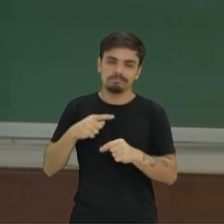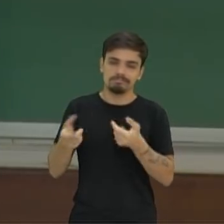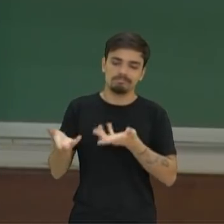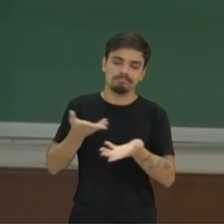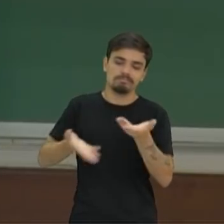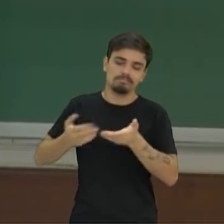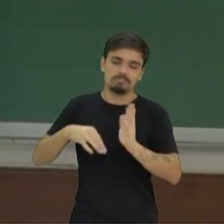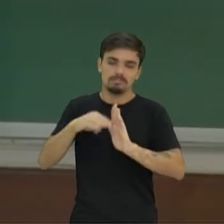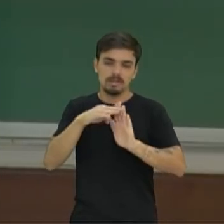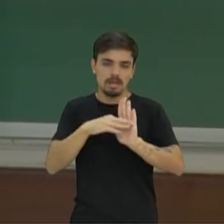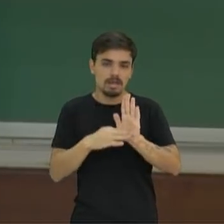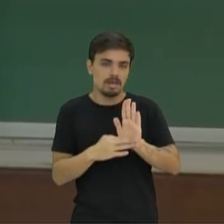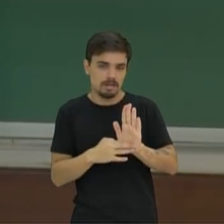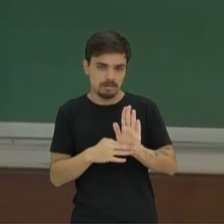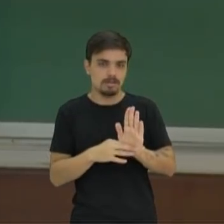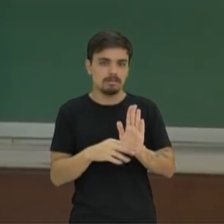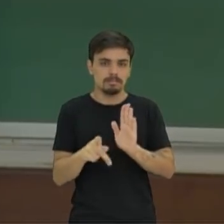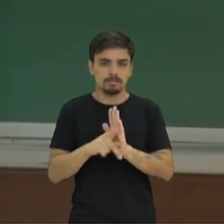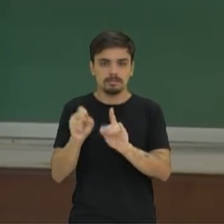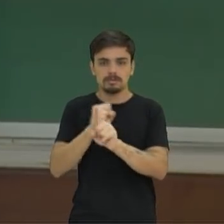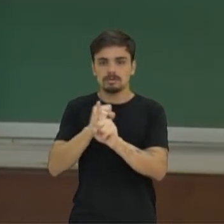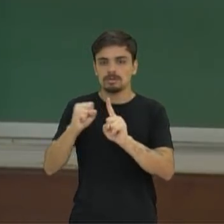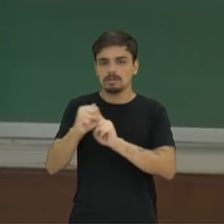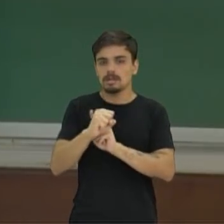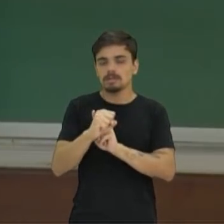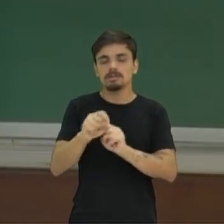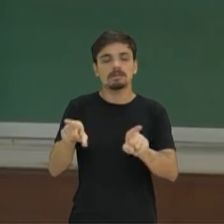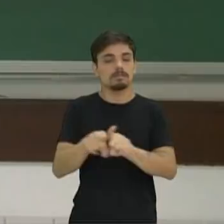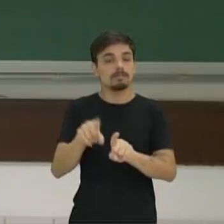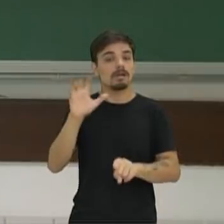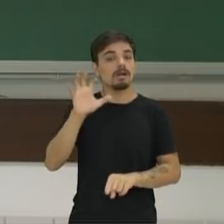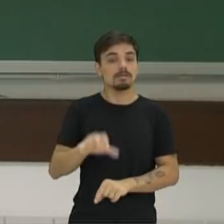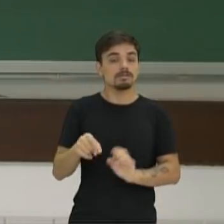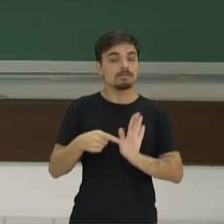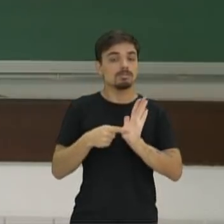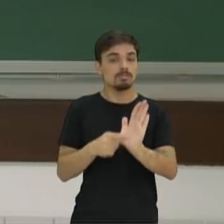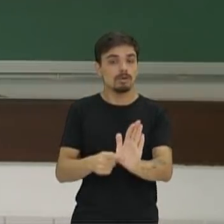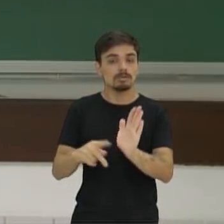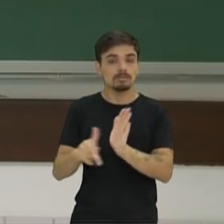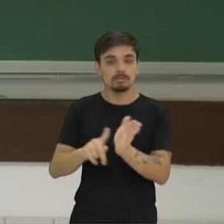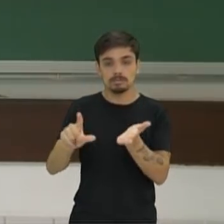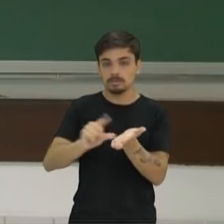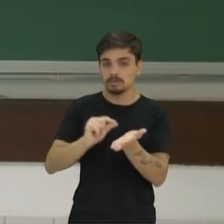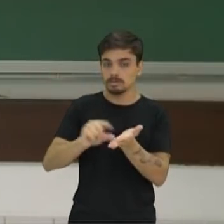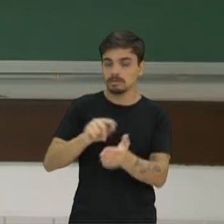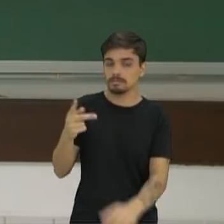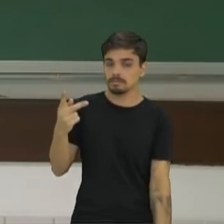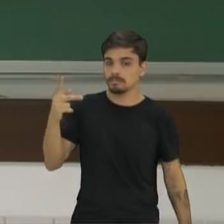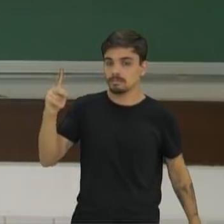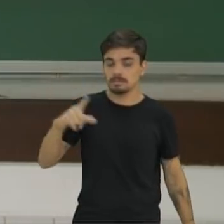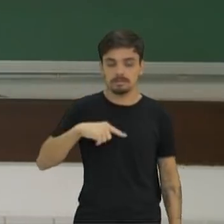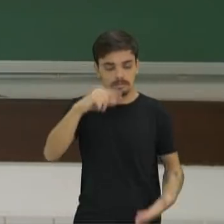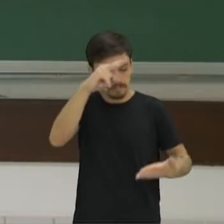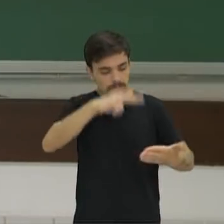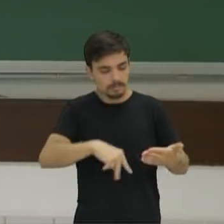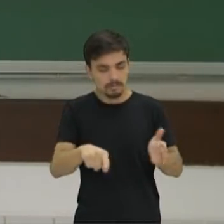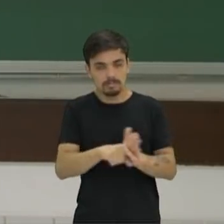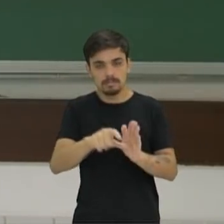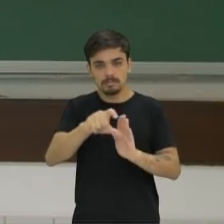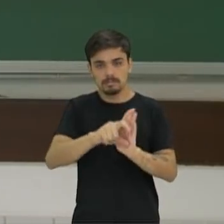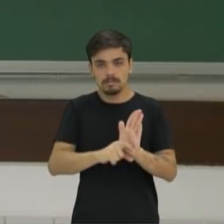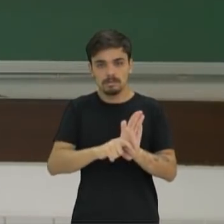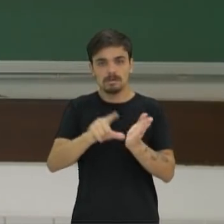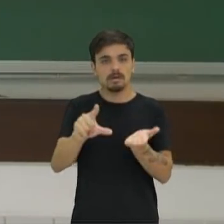padrões pré-estabelecidos pela sociedade. Então, é isso que ela vai trazer no artigo dela. Leiamos uma parte do artigo